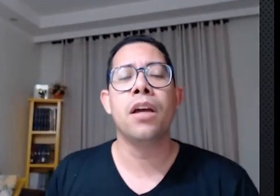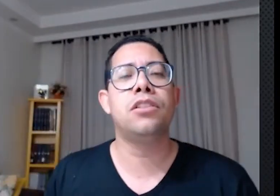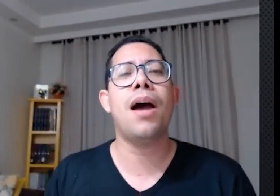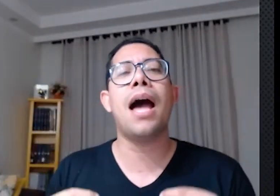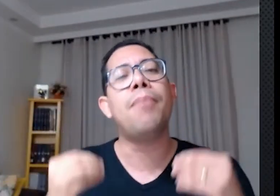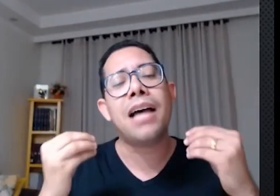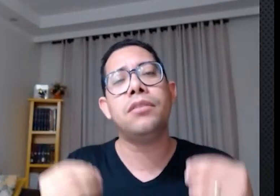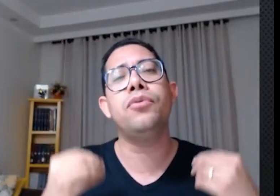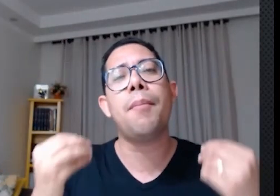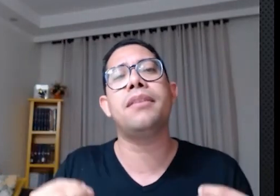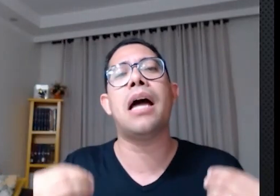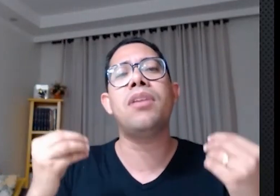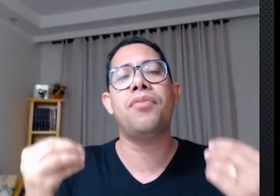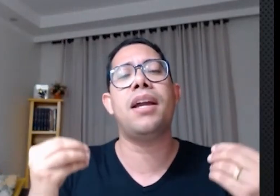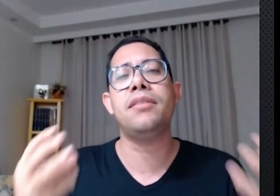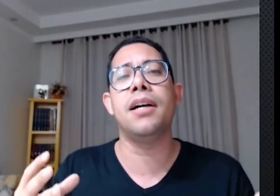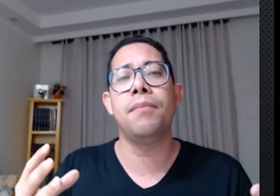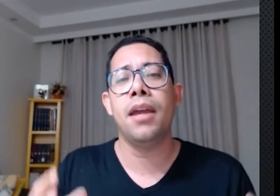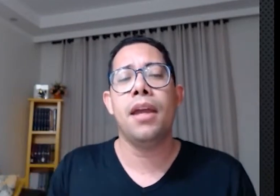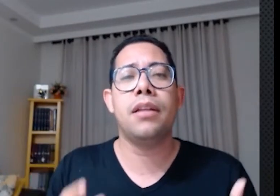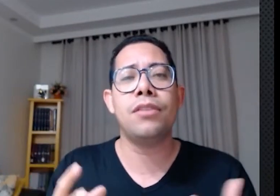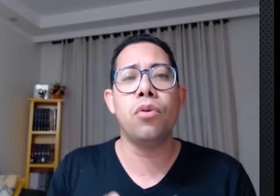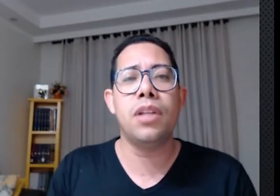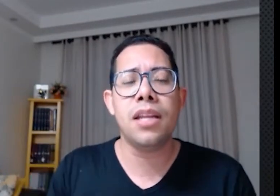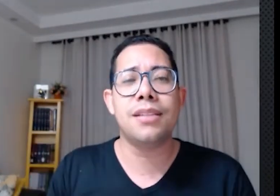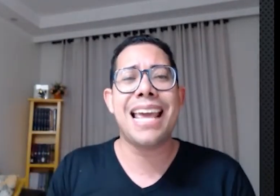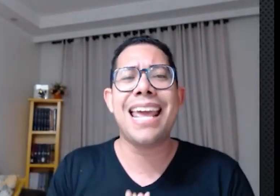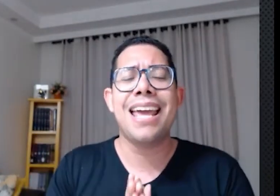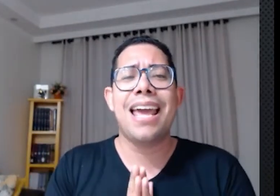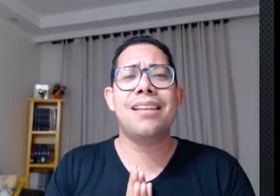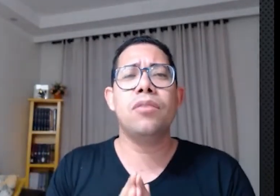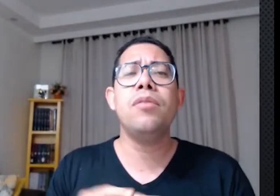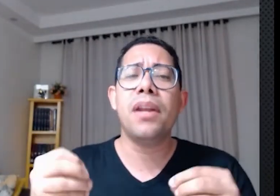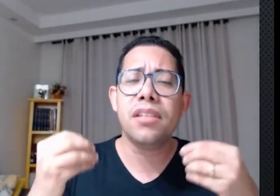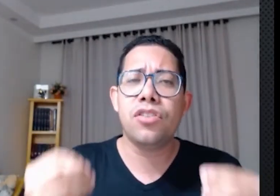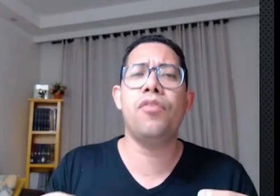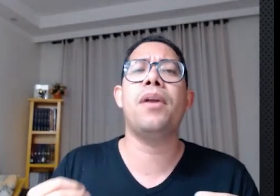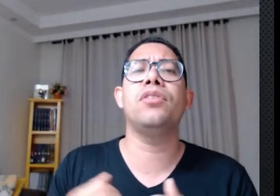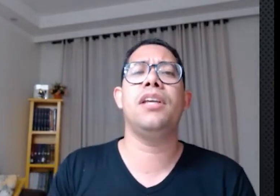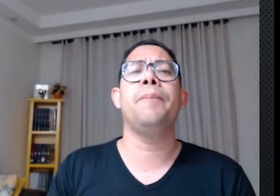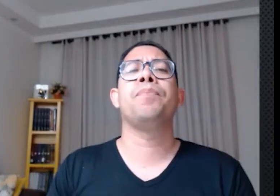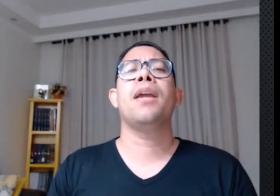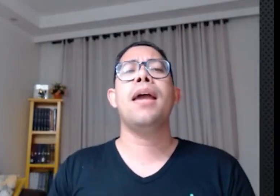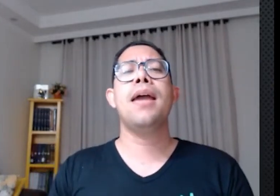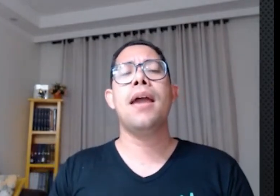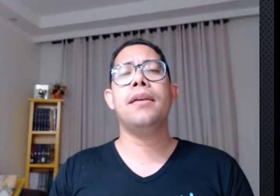doutrina são a base fundamental da fé cristã. Então as doutrinas, elas são imprescindíveis para